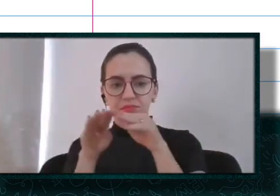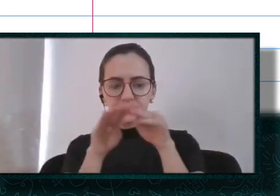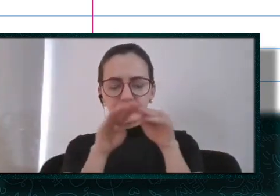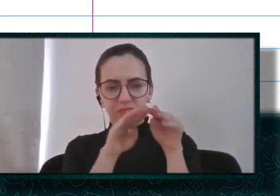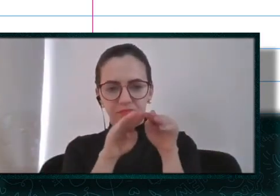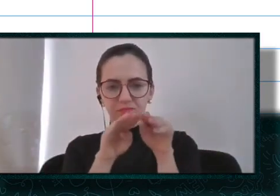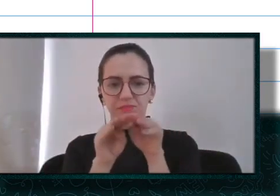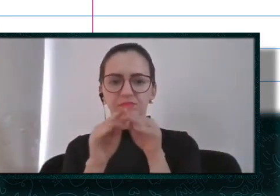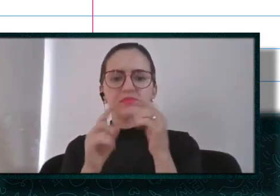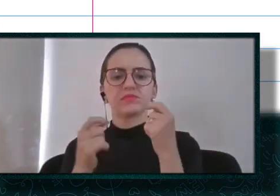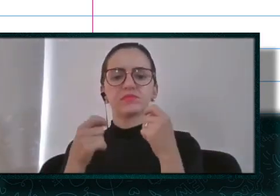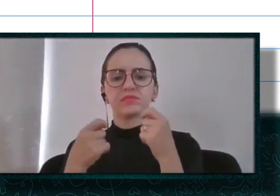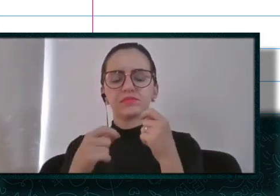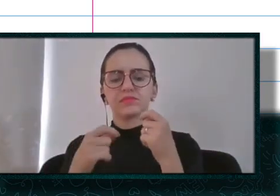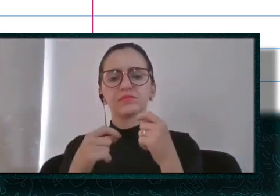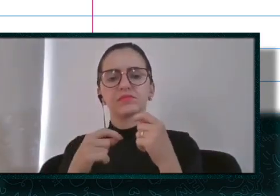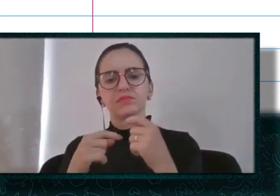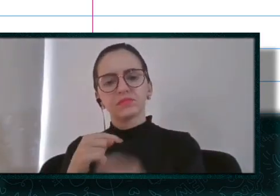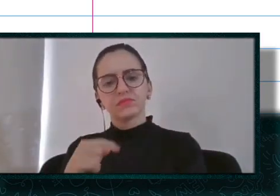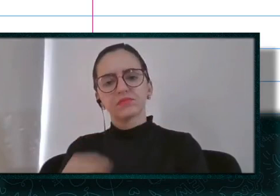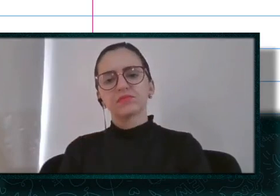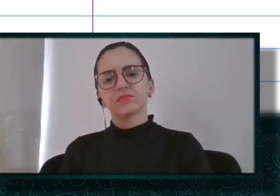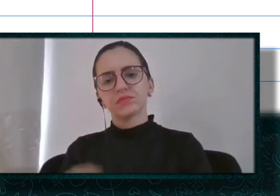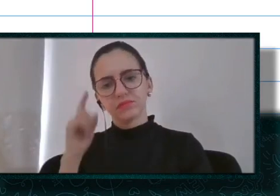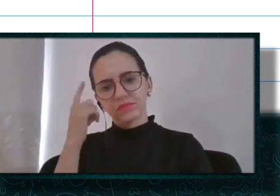0,025 mols, o de cá eu vou utilizar também